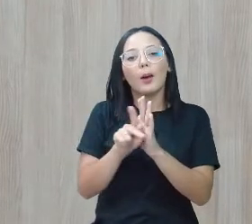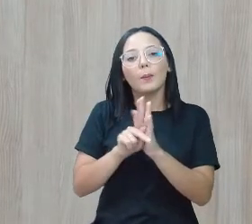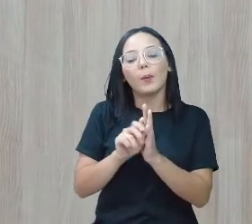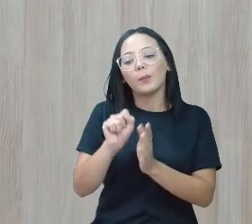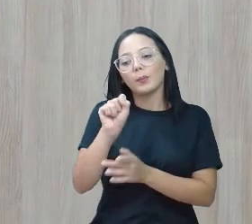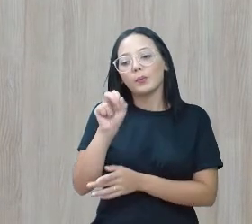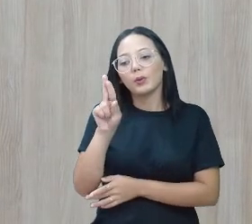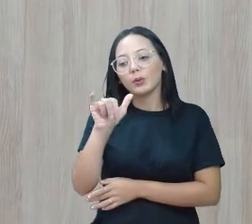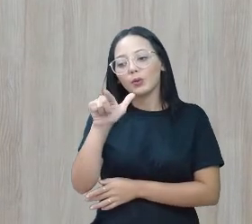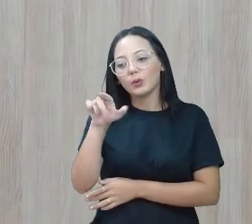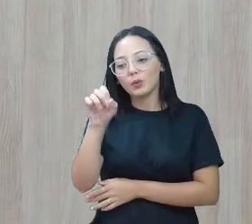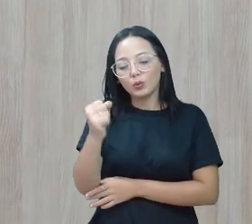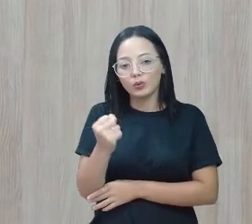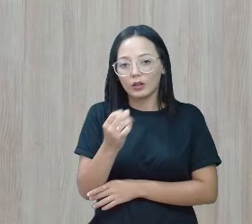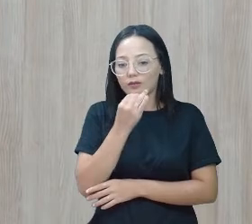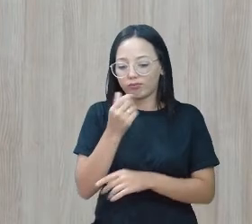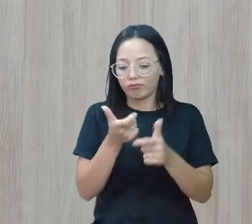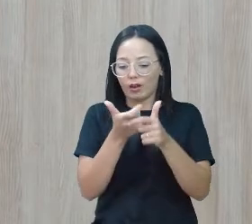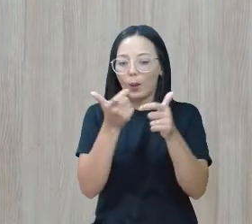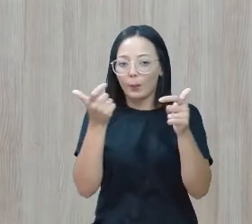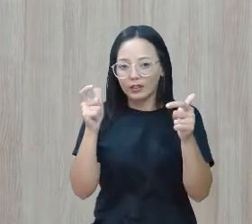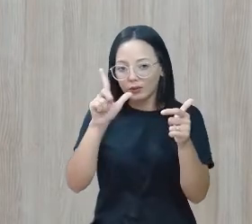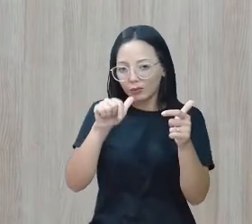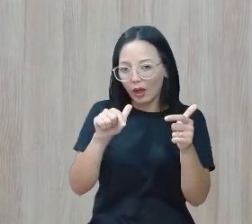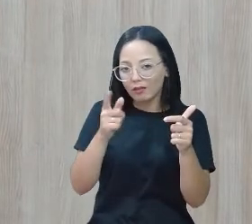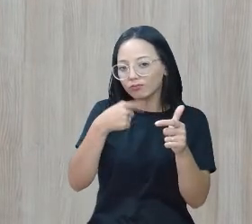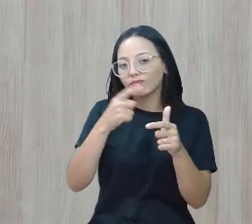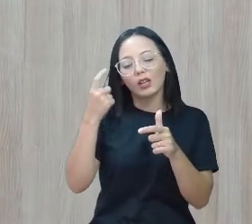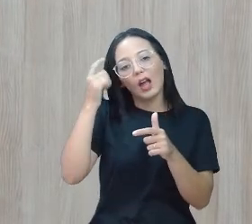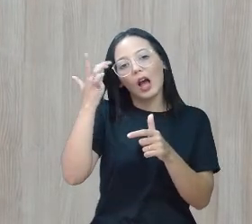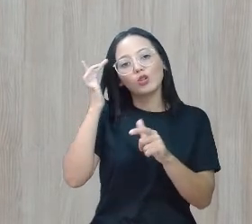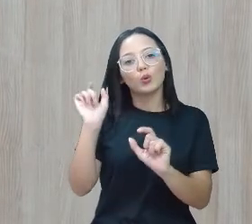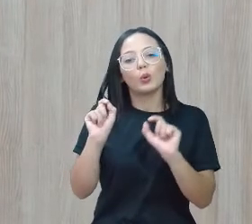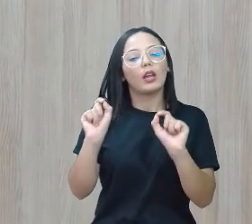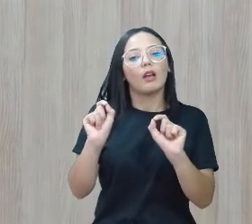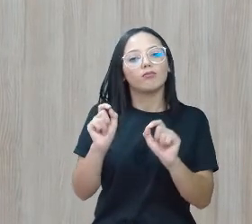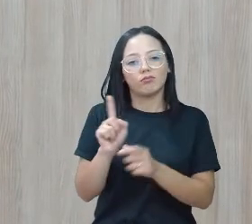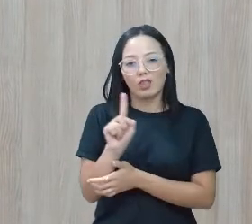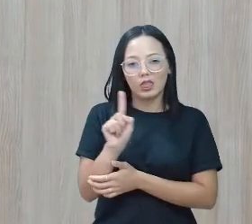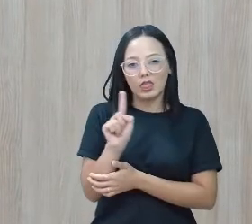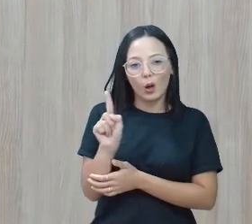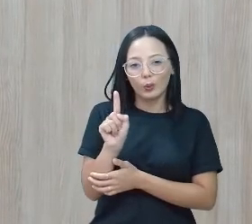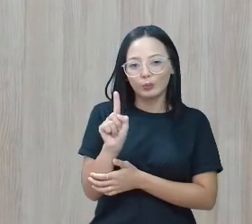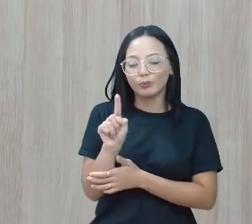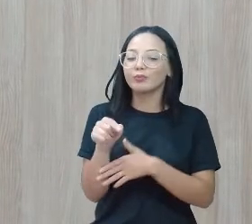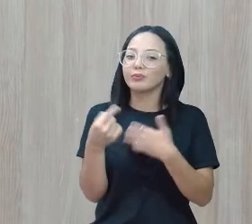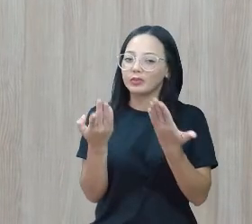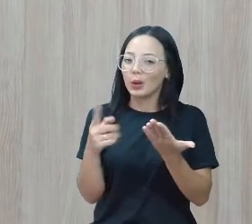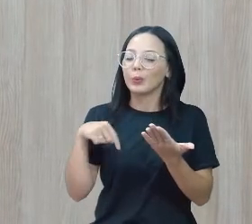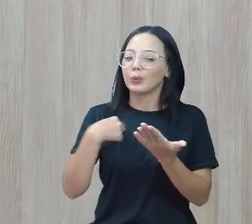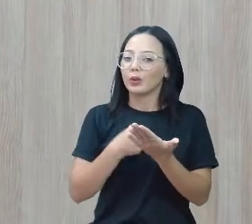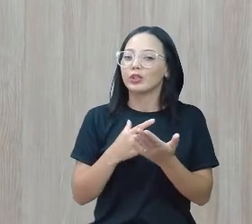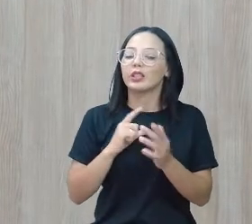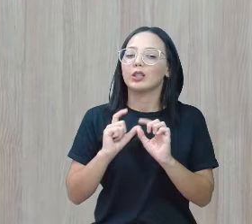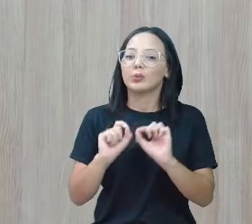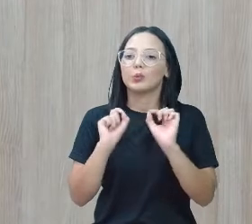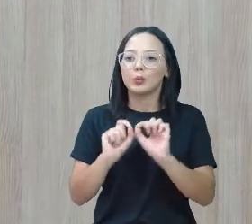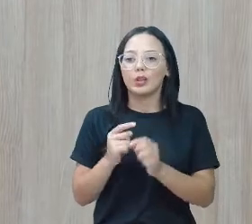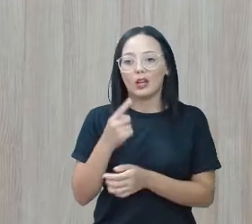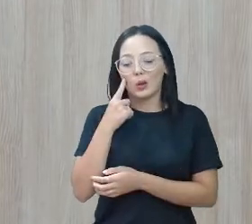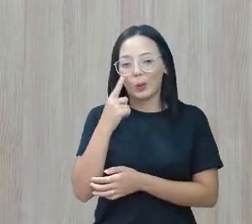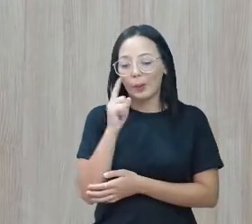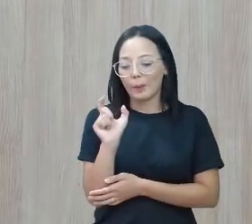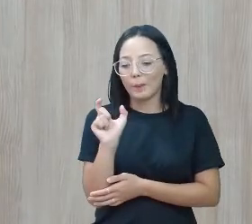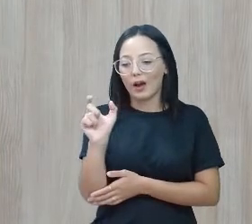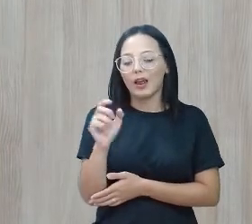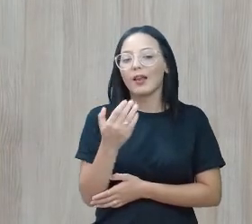sufixo de aumentativo. O que é que vocês acham? Não, nós teríamos aí uma